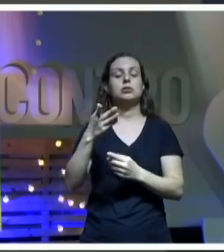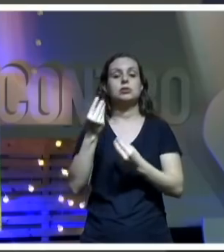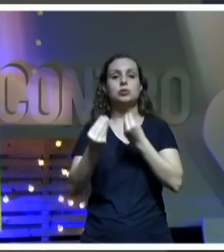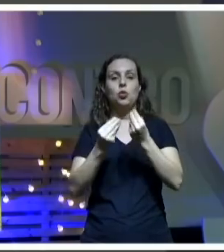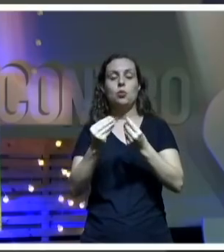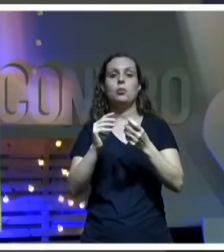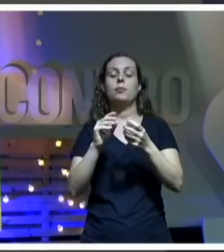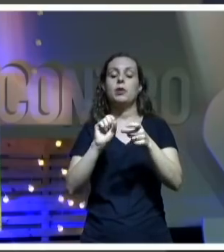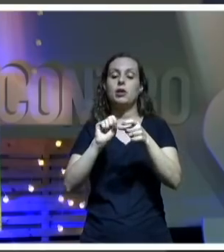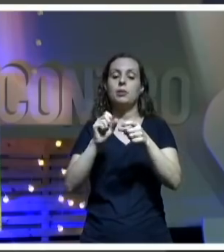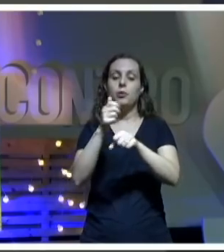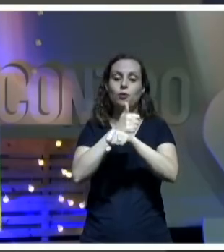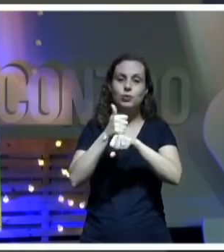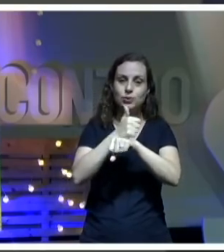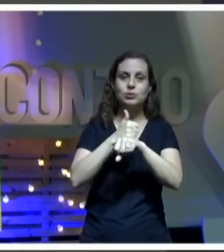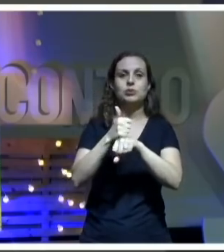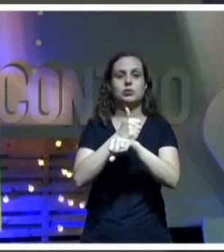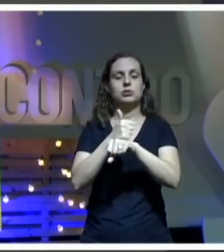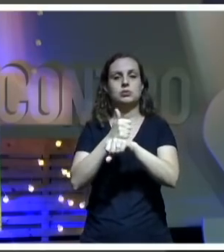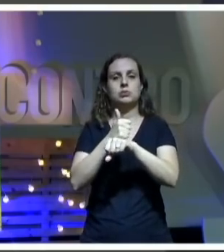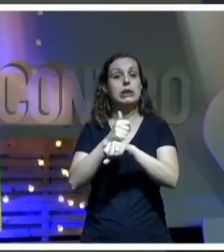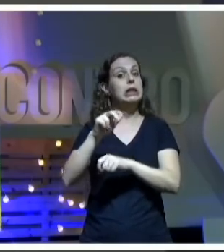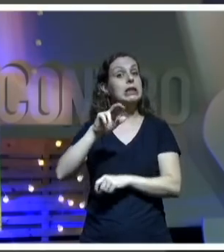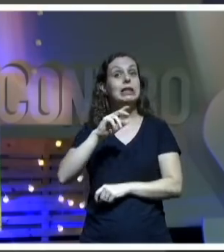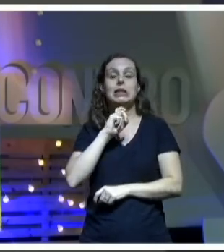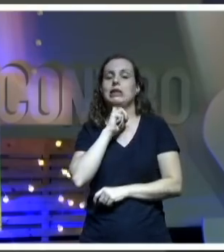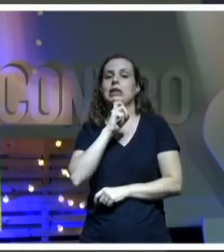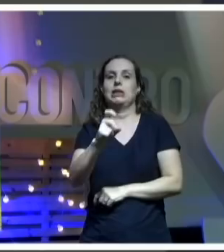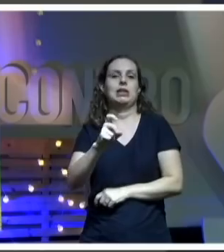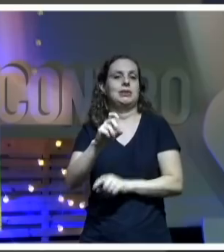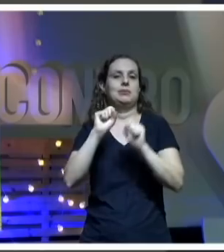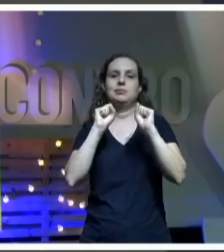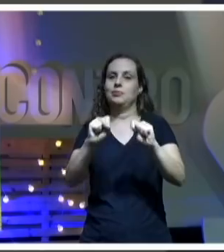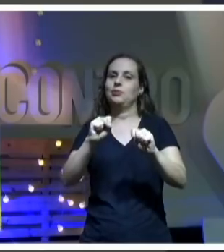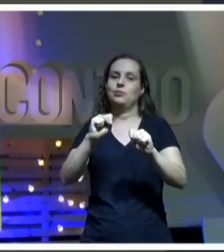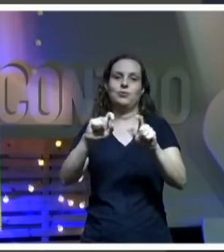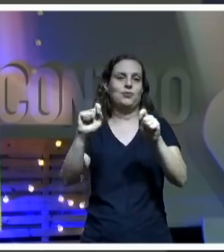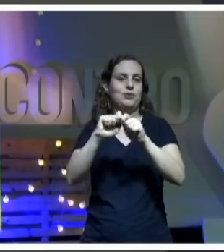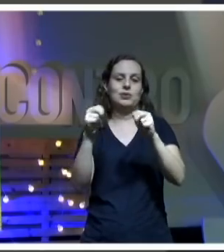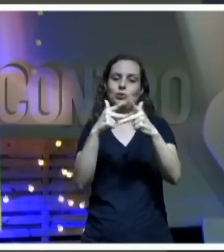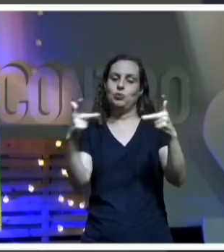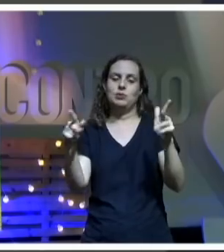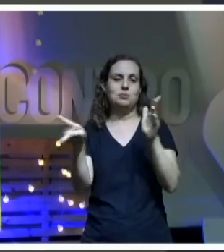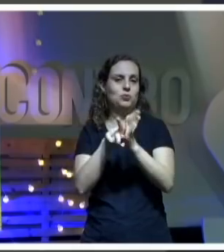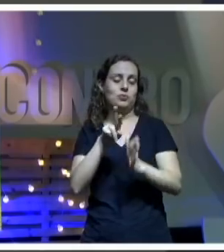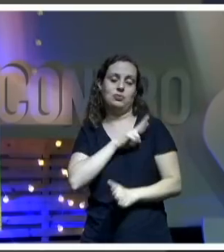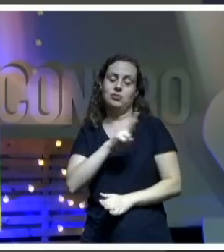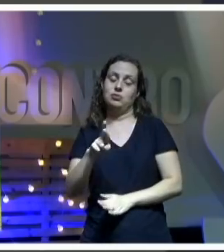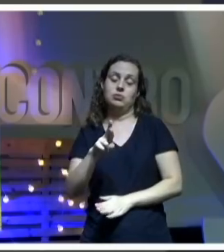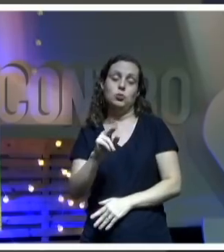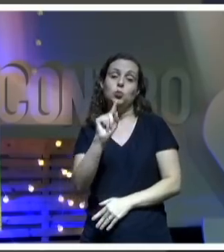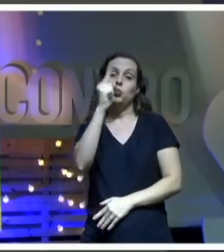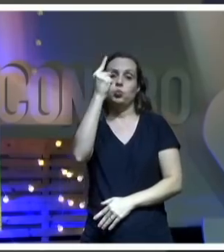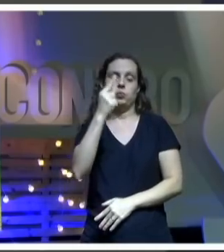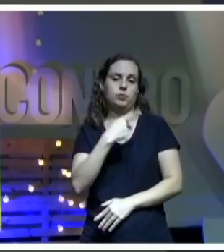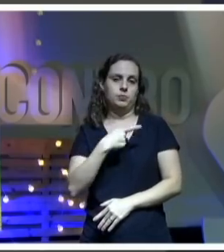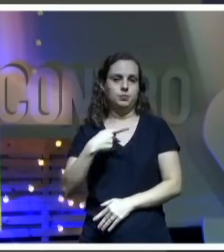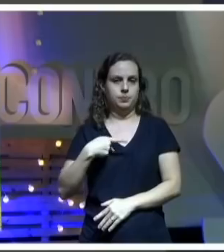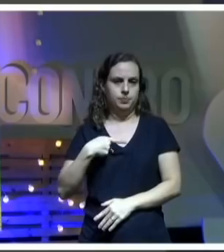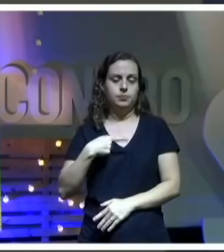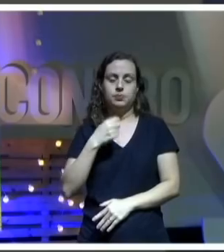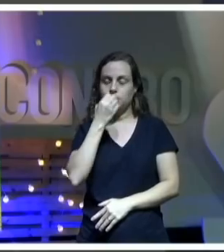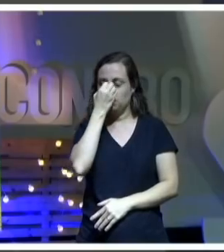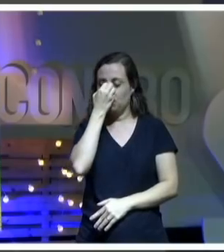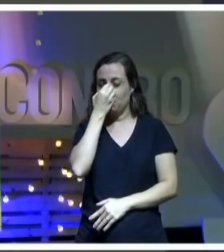profissionalizante é que ninguém mais pode fazer isso só os pastores o coração de um pastor que está diante de uma pessoa com problemas